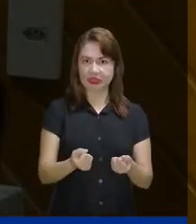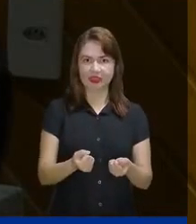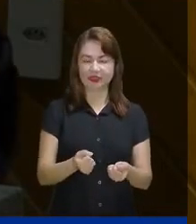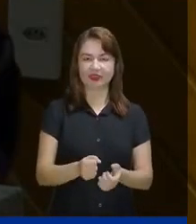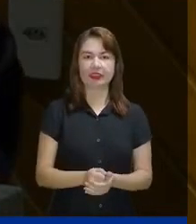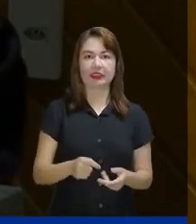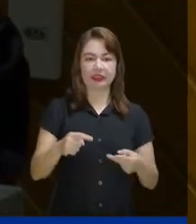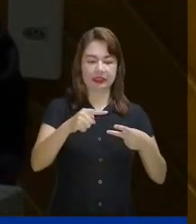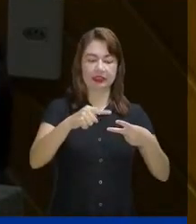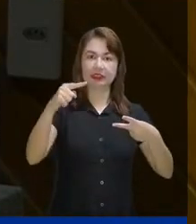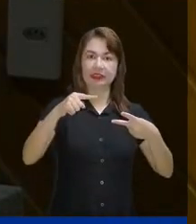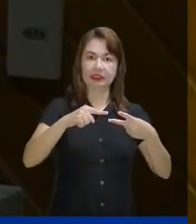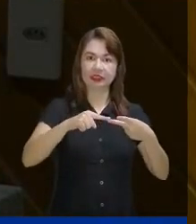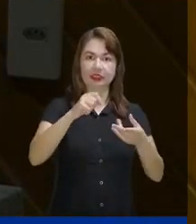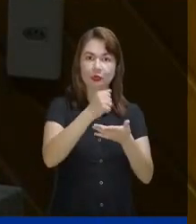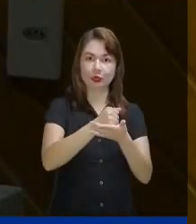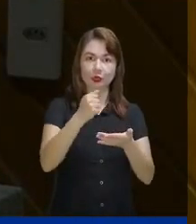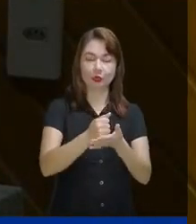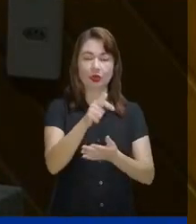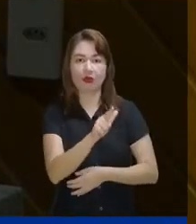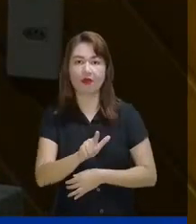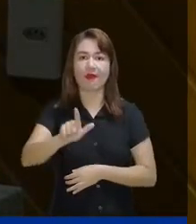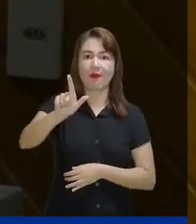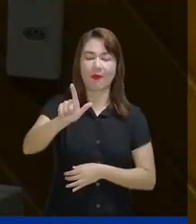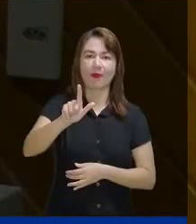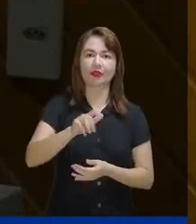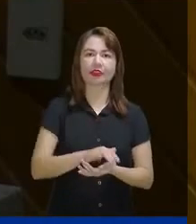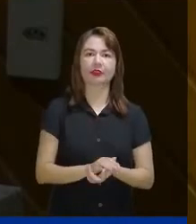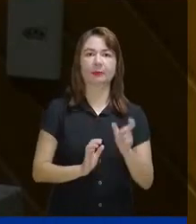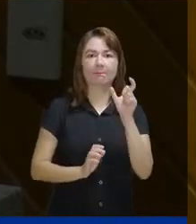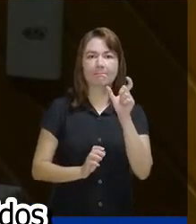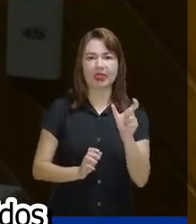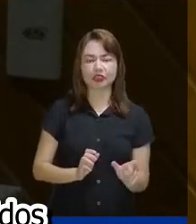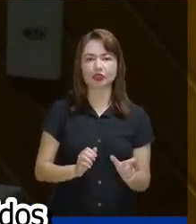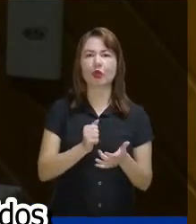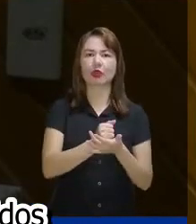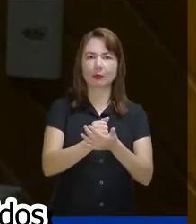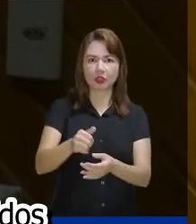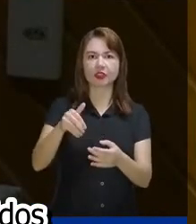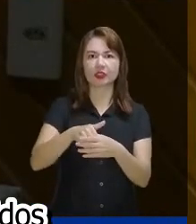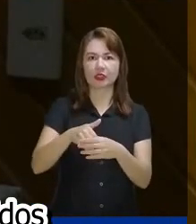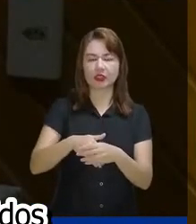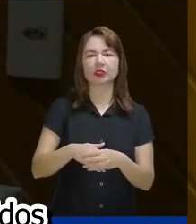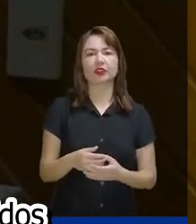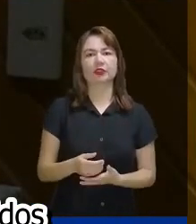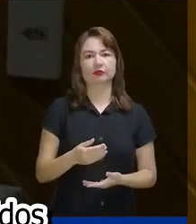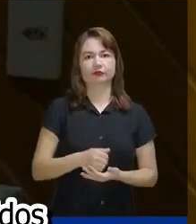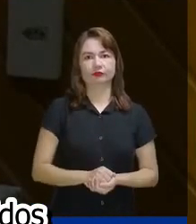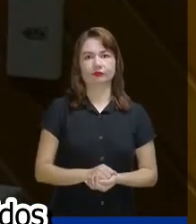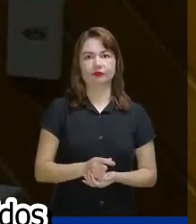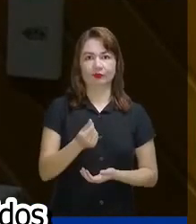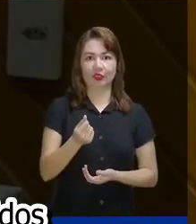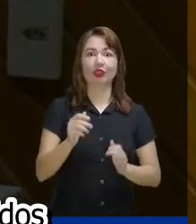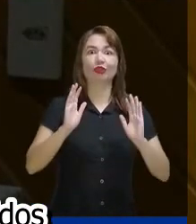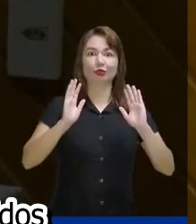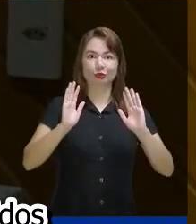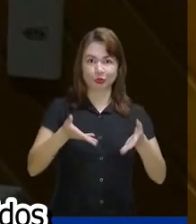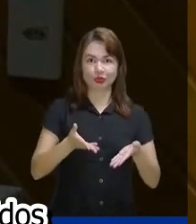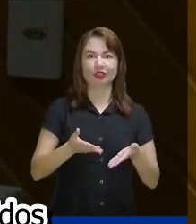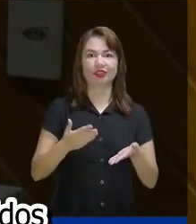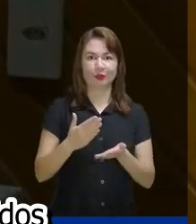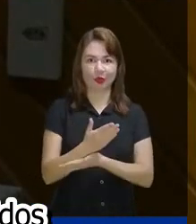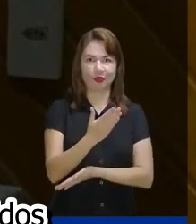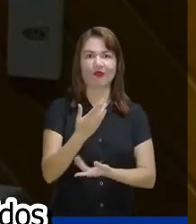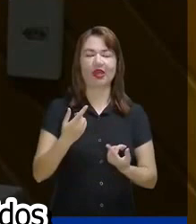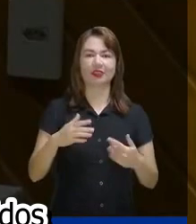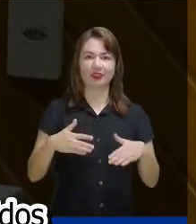segunda, contrato que se refere a outro cabo eleitoral e despesa já comprovada, razão pela qual devem ser